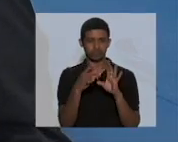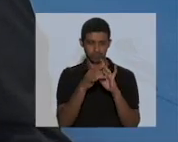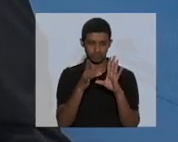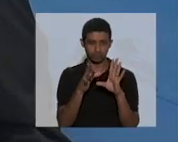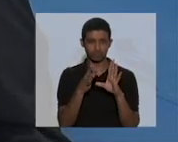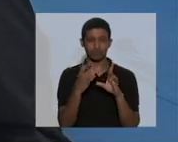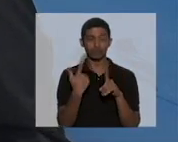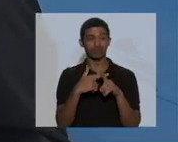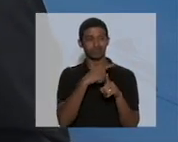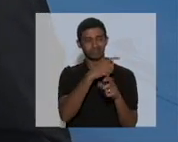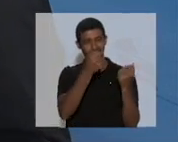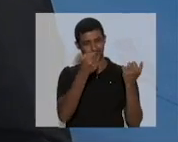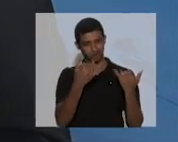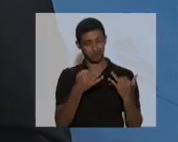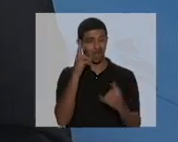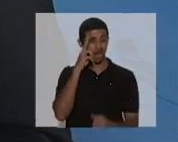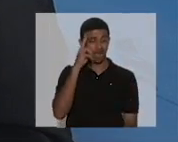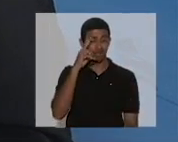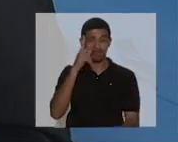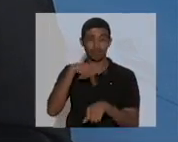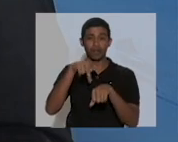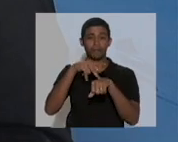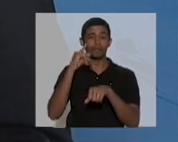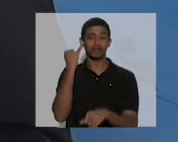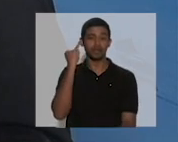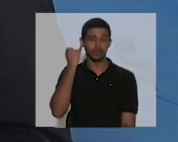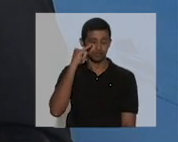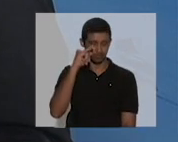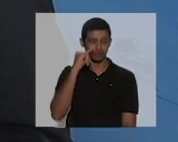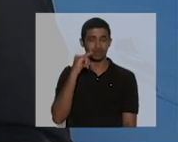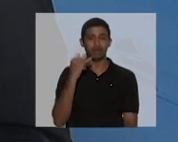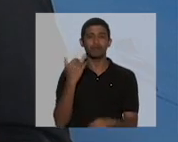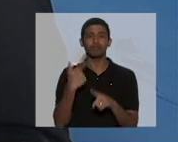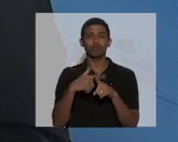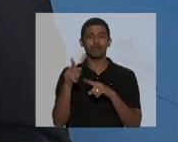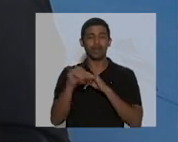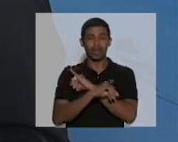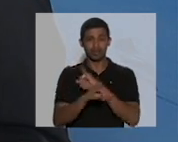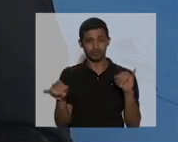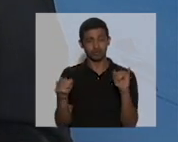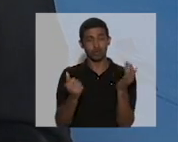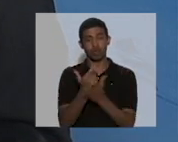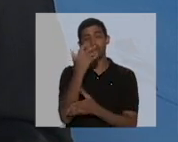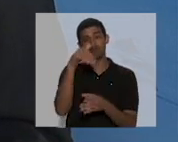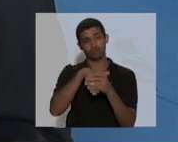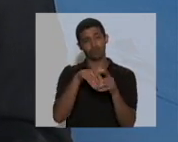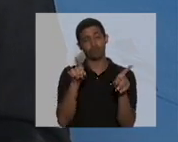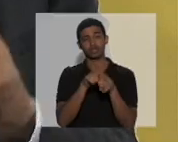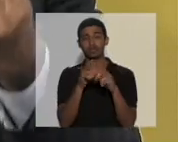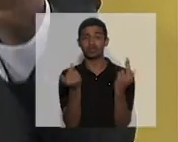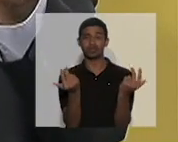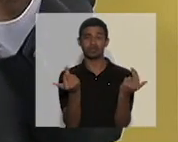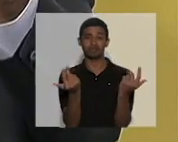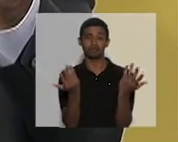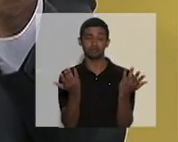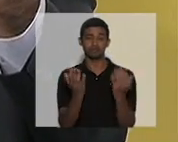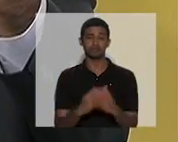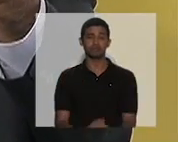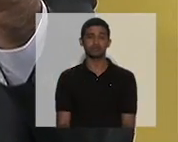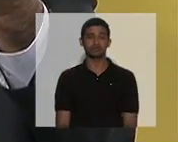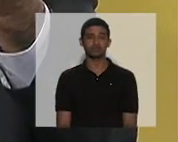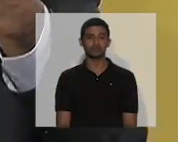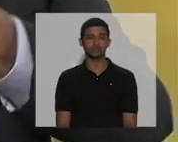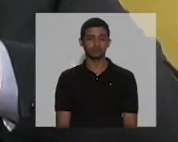senhor falou isso e me lembrou do Japão. Porque o Japão também chegou a ser noticiado compra de voto. Então, quer